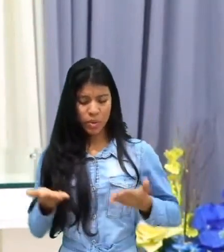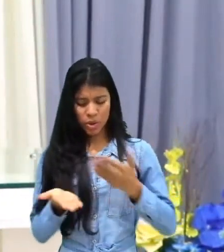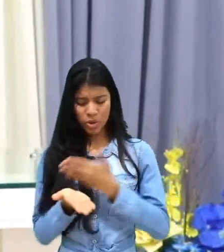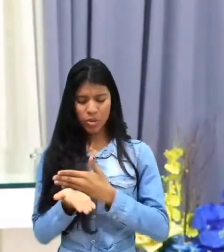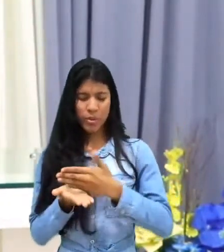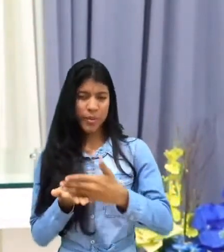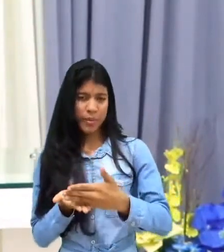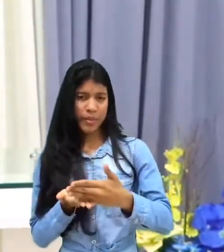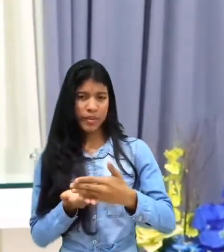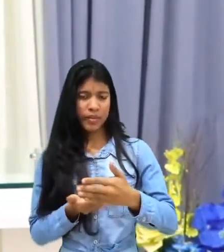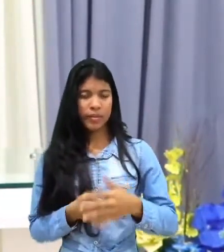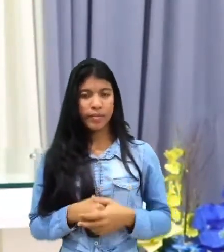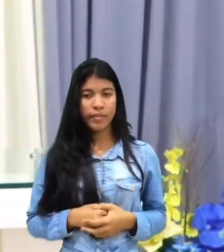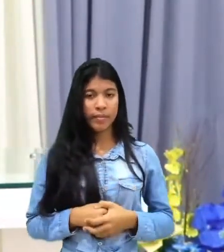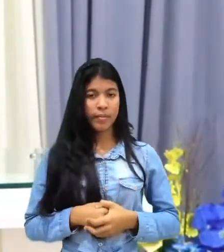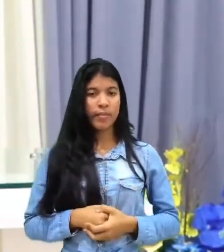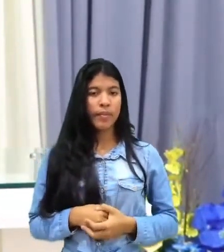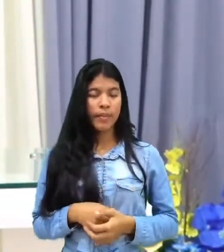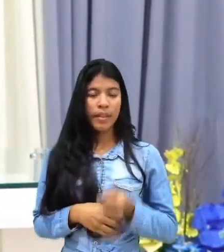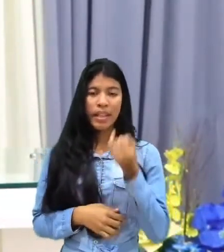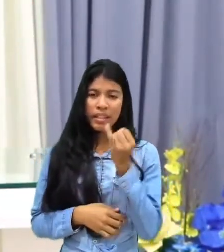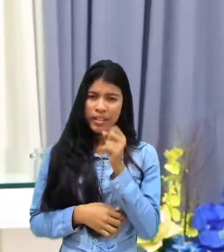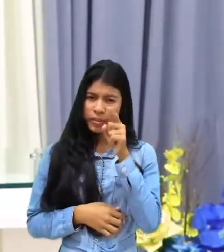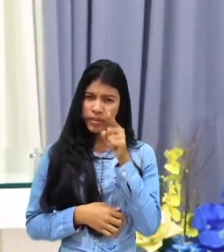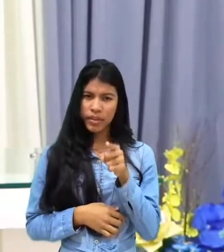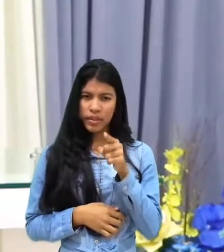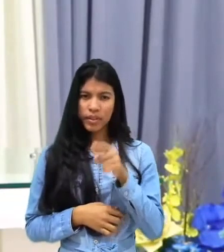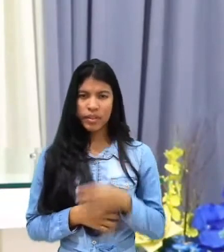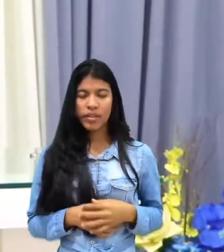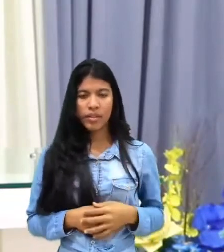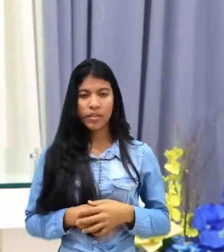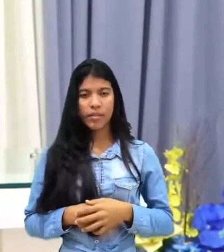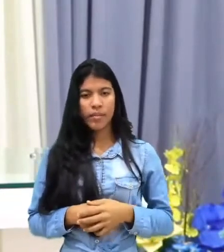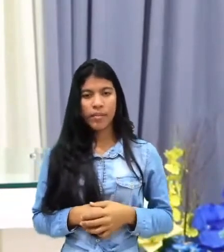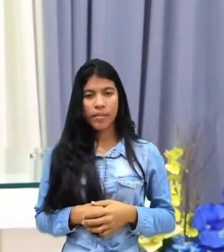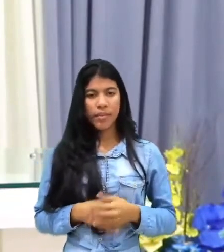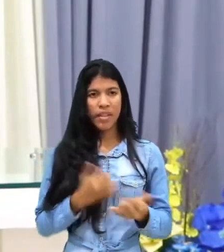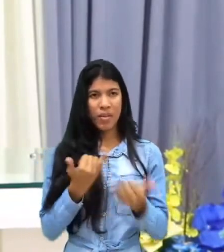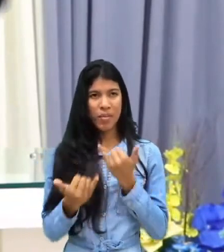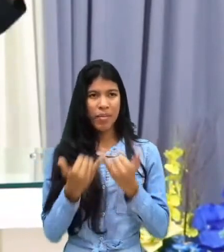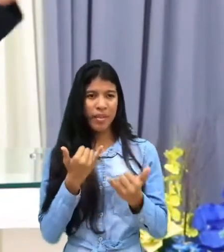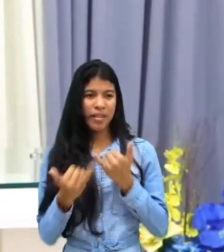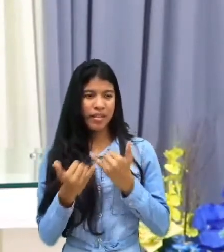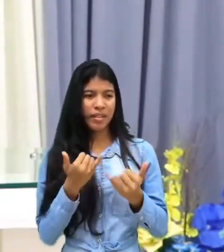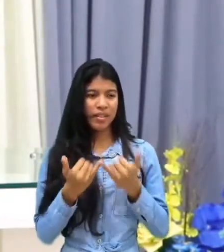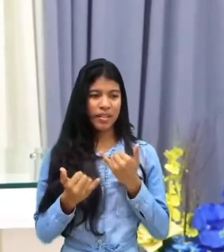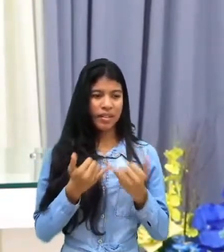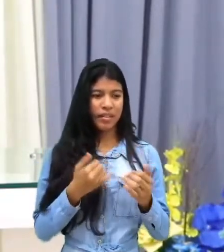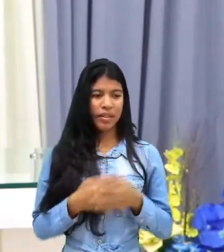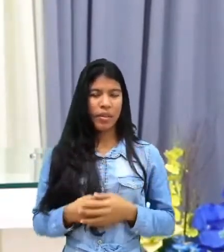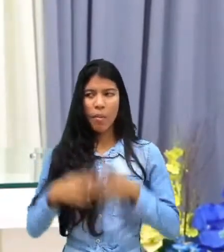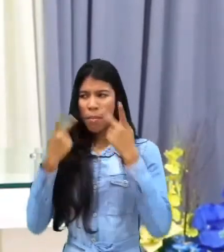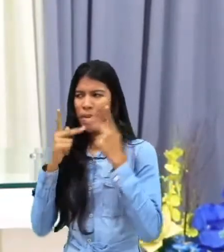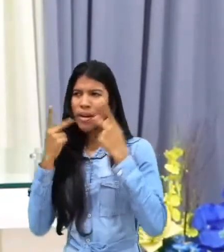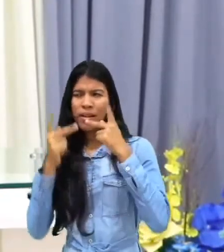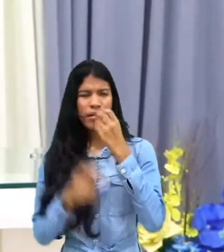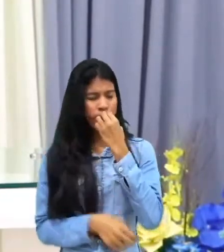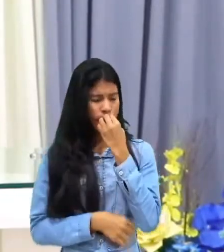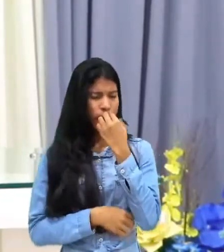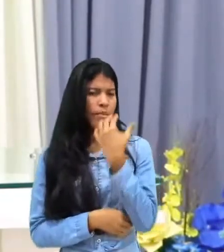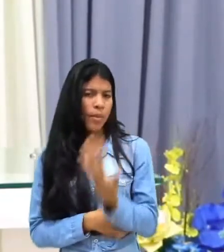princípio, se você parece que vai ser um excelente pregador, se